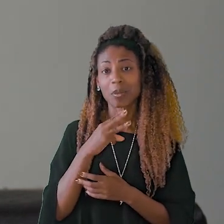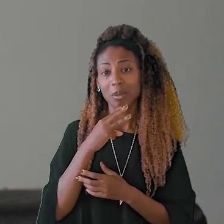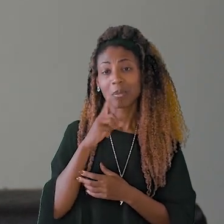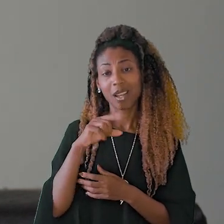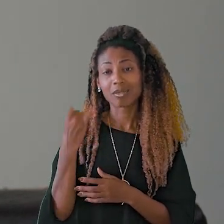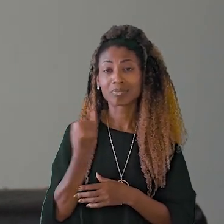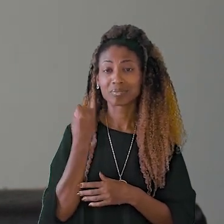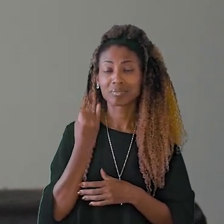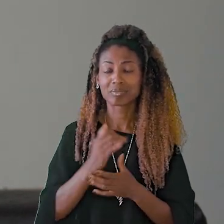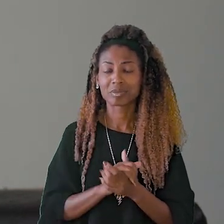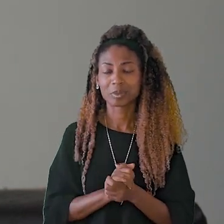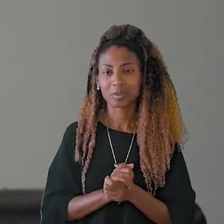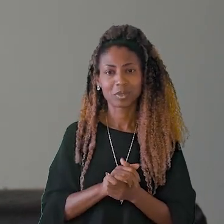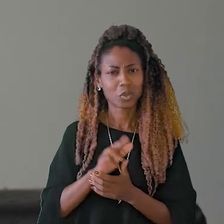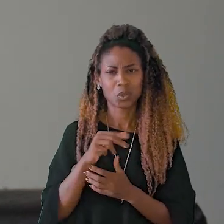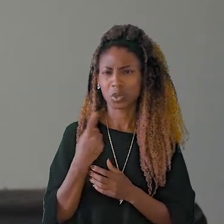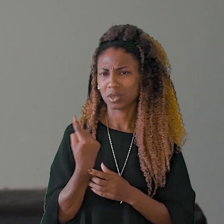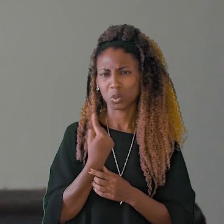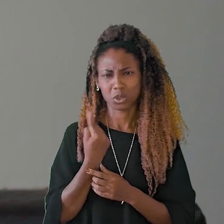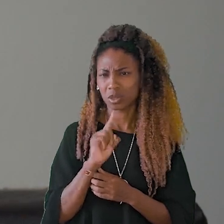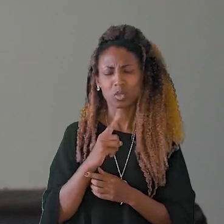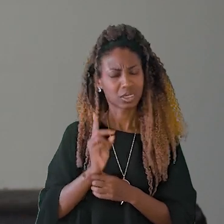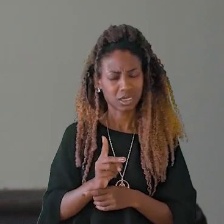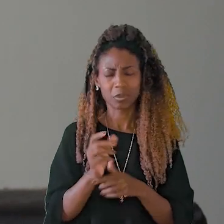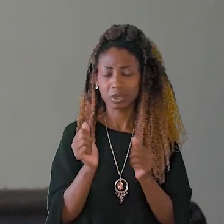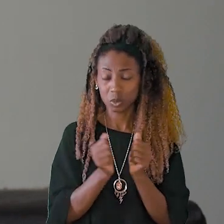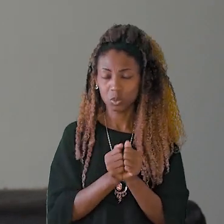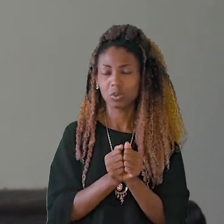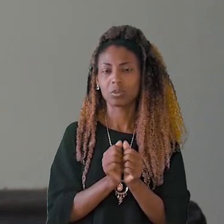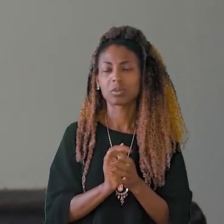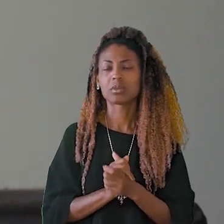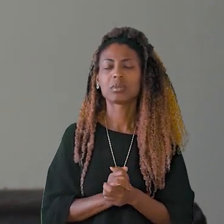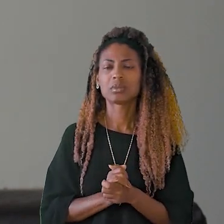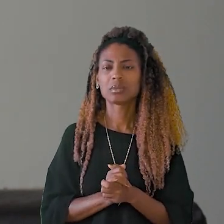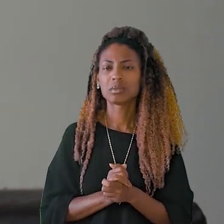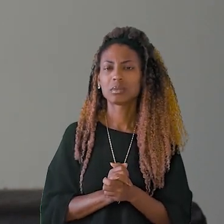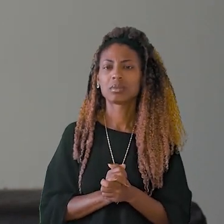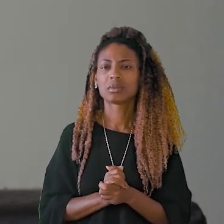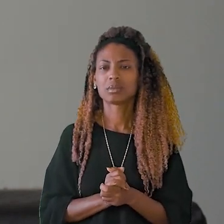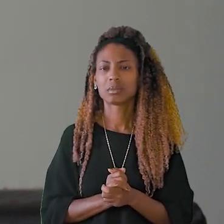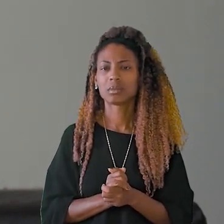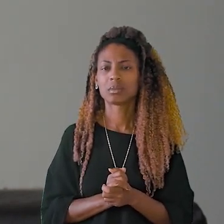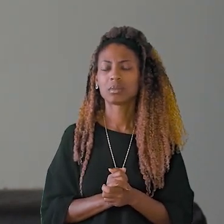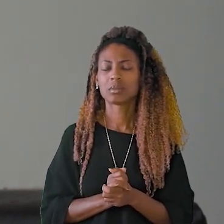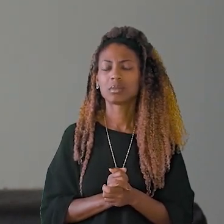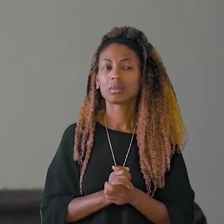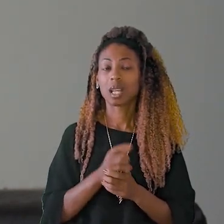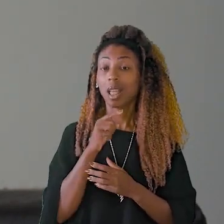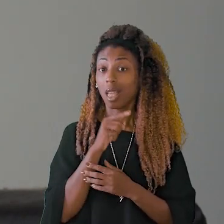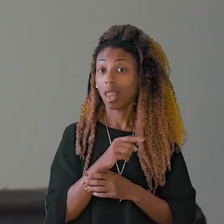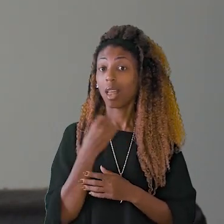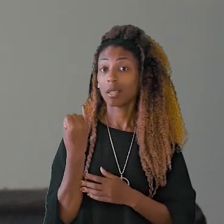importância, assim. Não me vejo sem ela, inclusive, de verdade. Então, eu acho que ela é